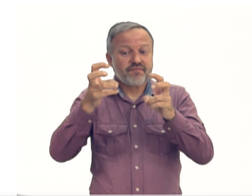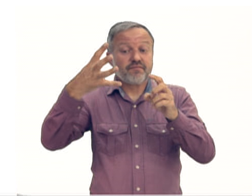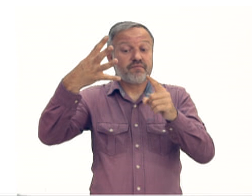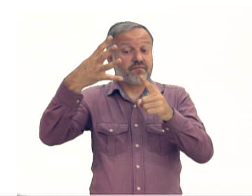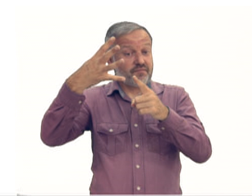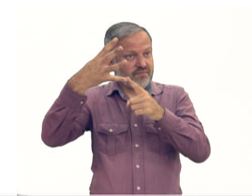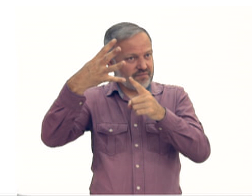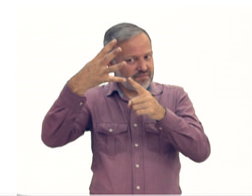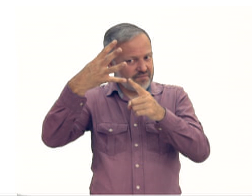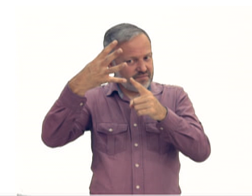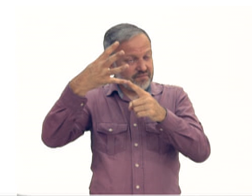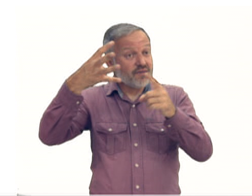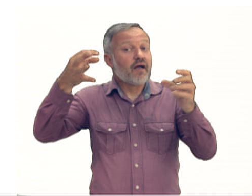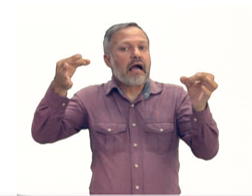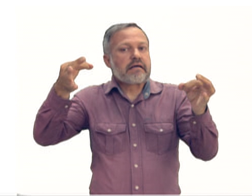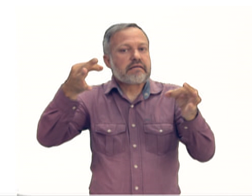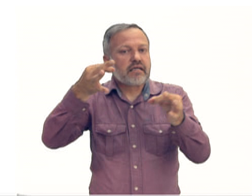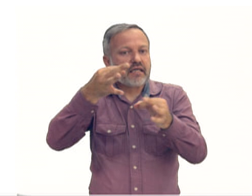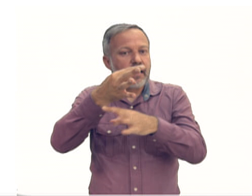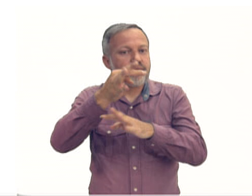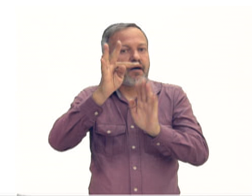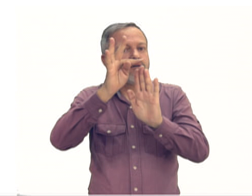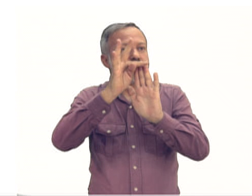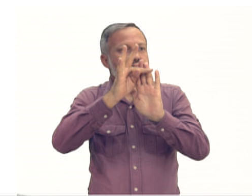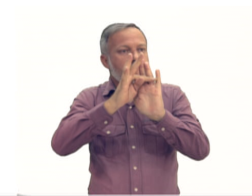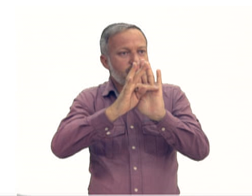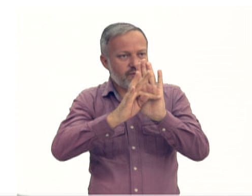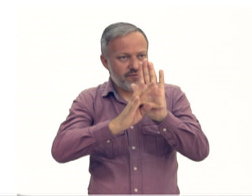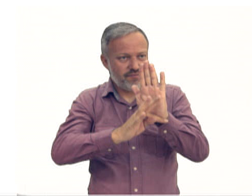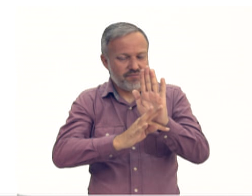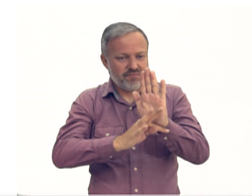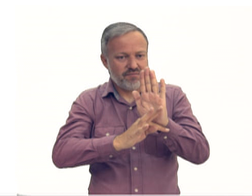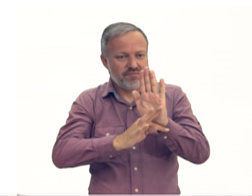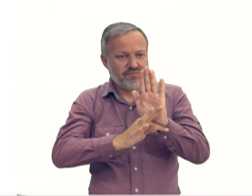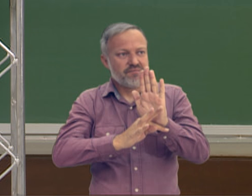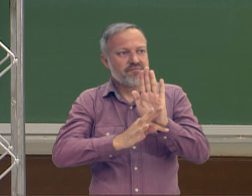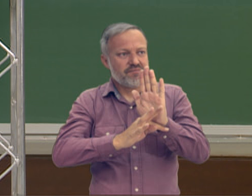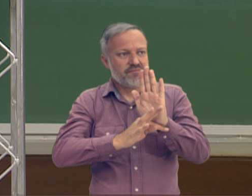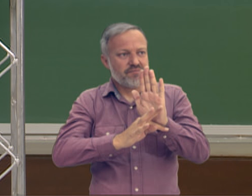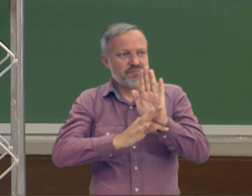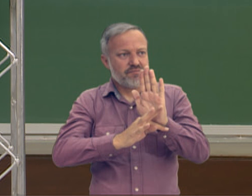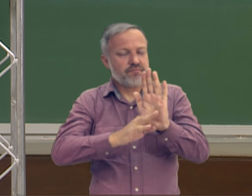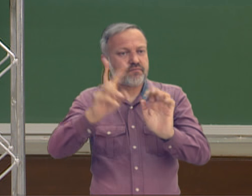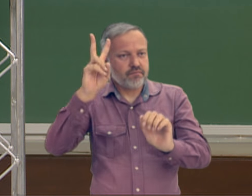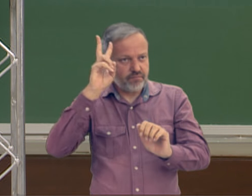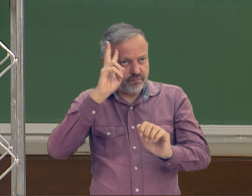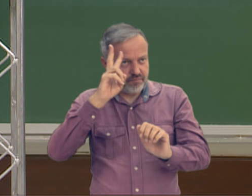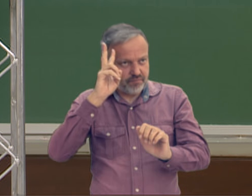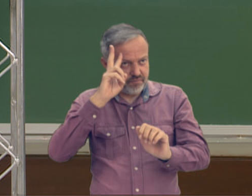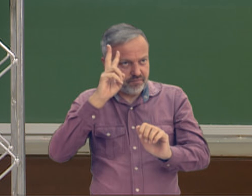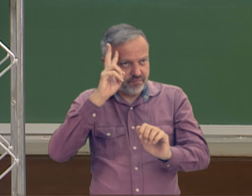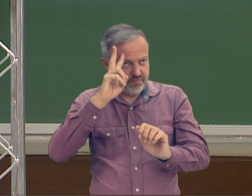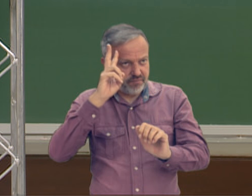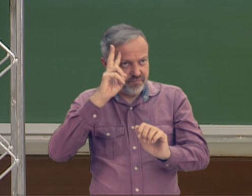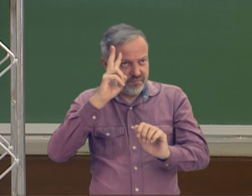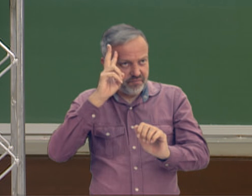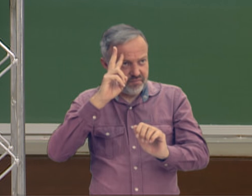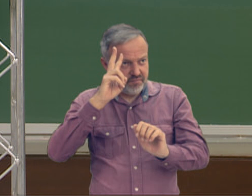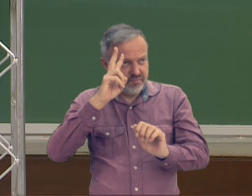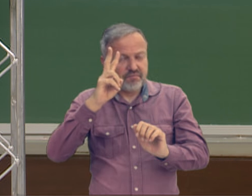é a solução do conflito, produzido pelas ações dos personagens. Vamos lembrar, gente, que conflito, o que é o